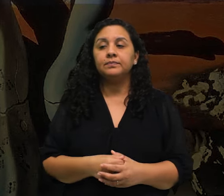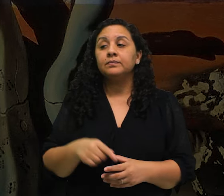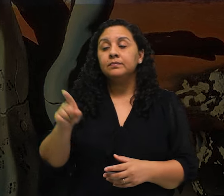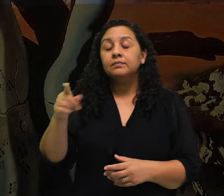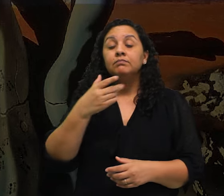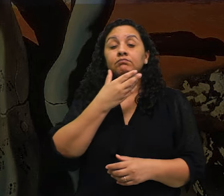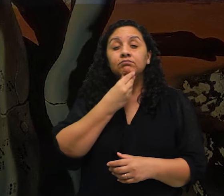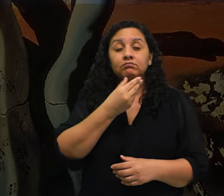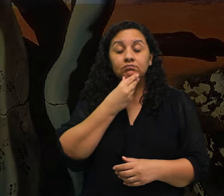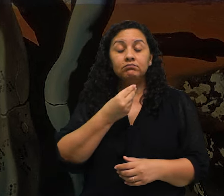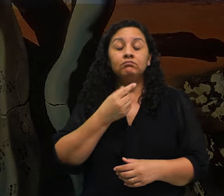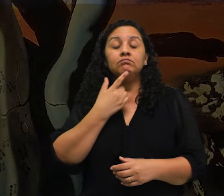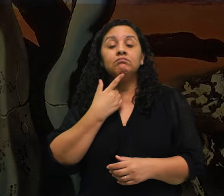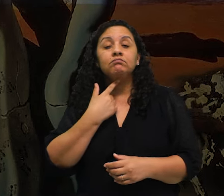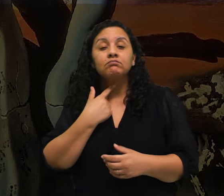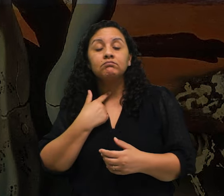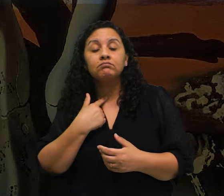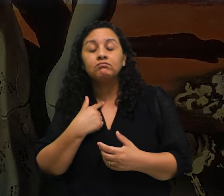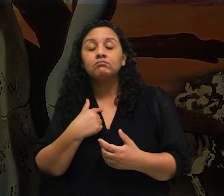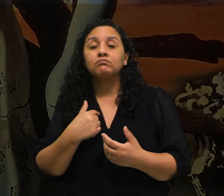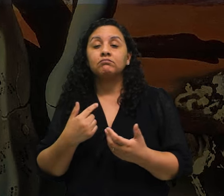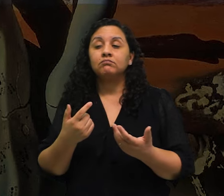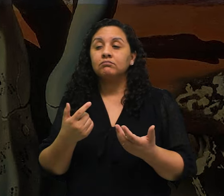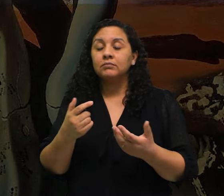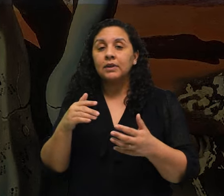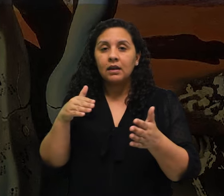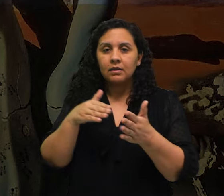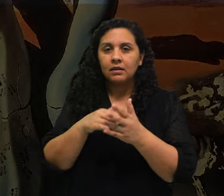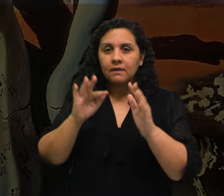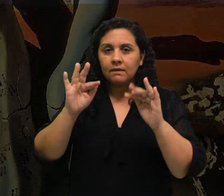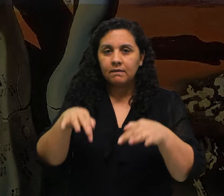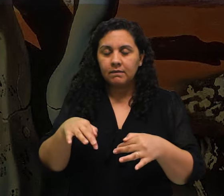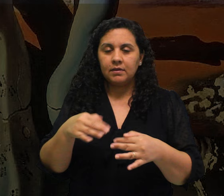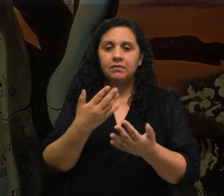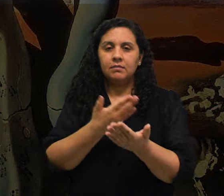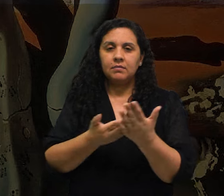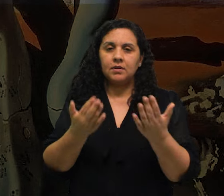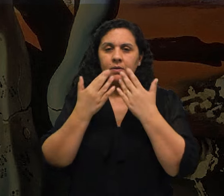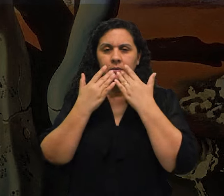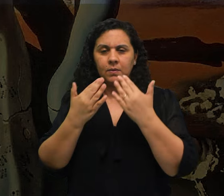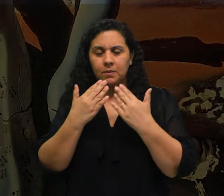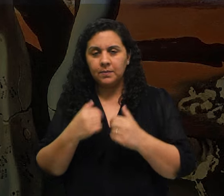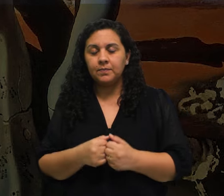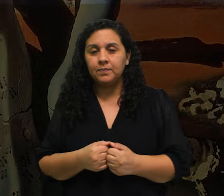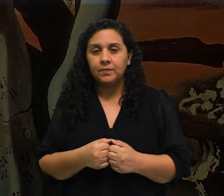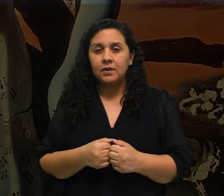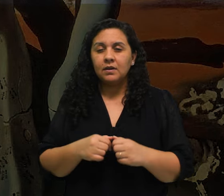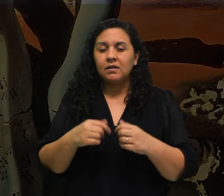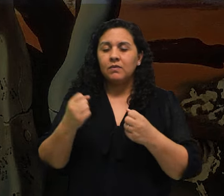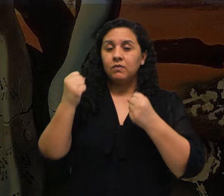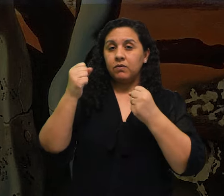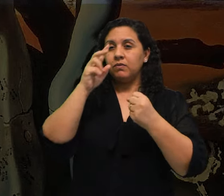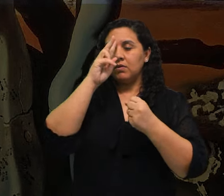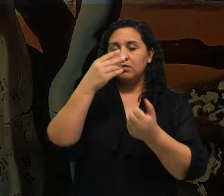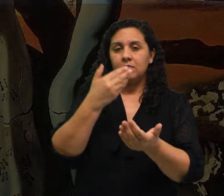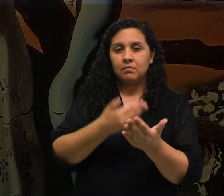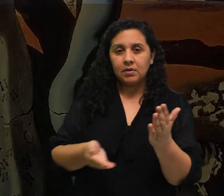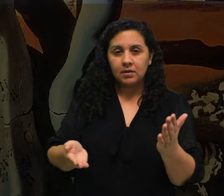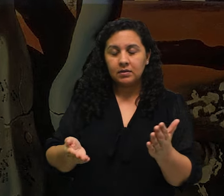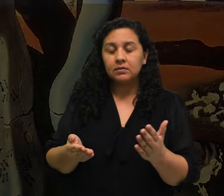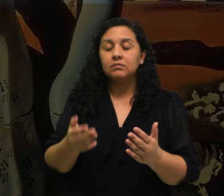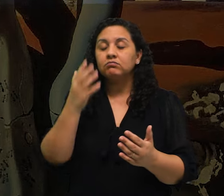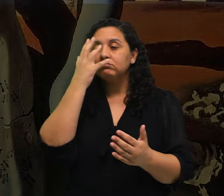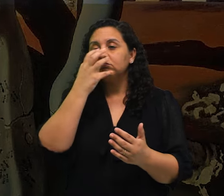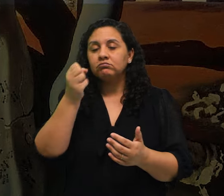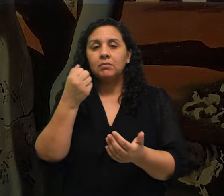da paixão, aproxima-se lentamente do fim, perdendo aos poucos sua cor, sua força, sua